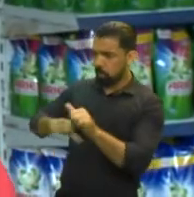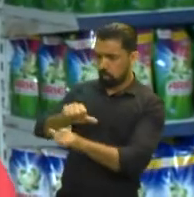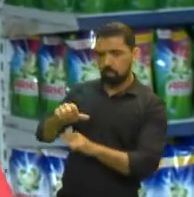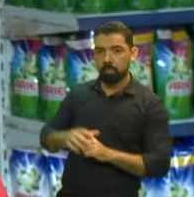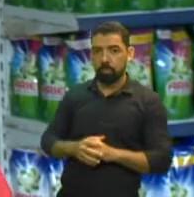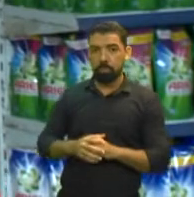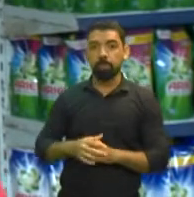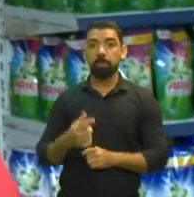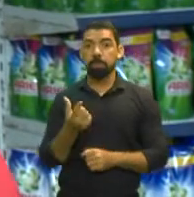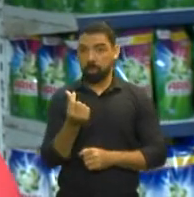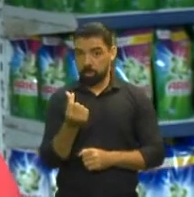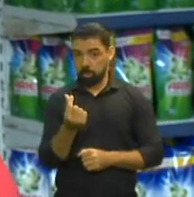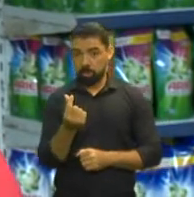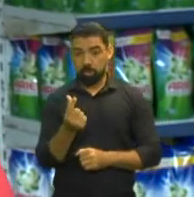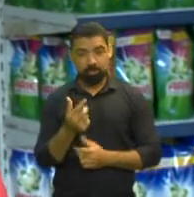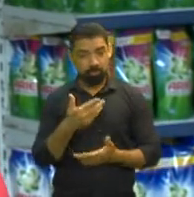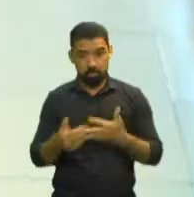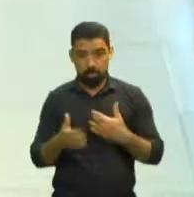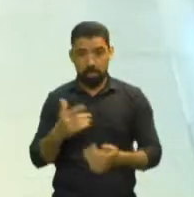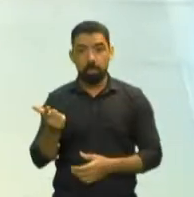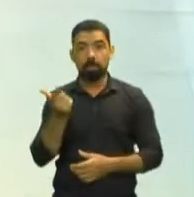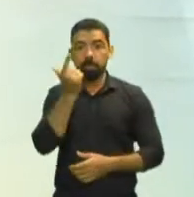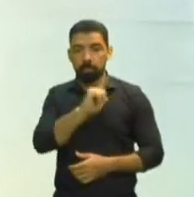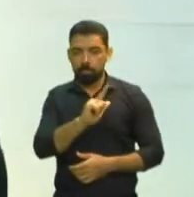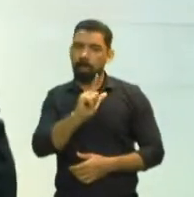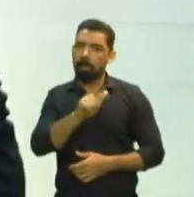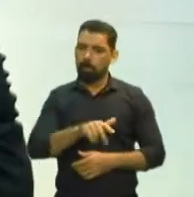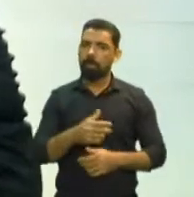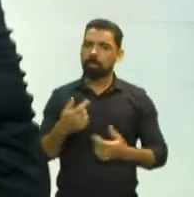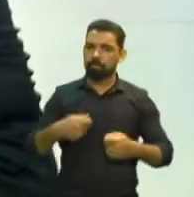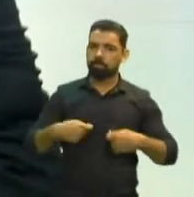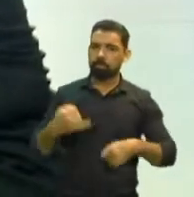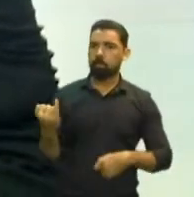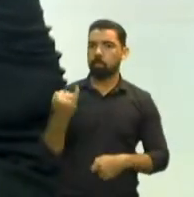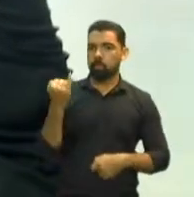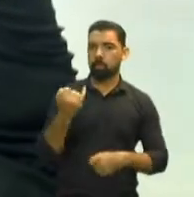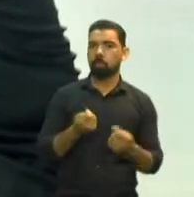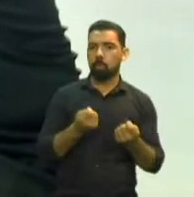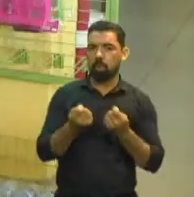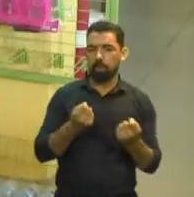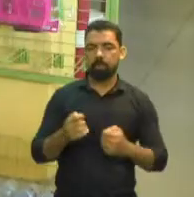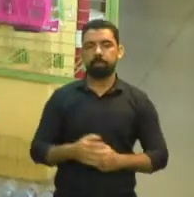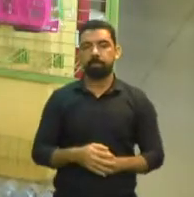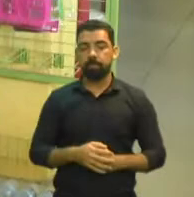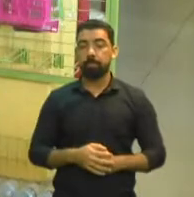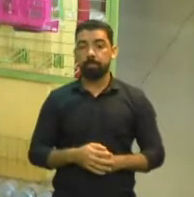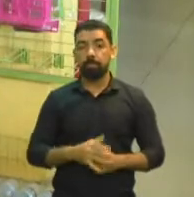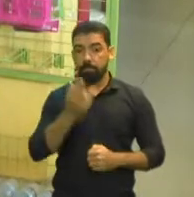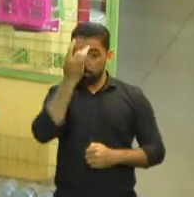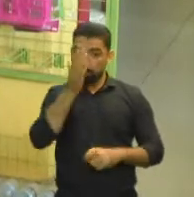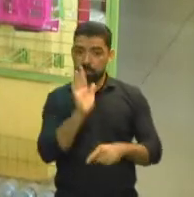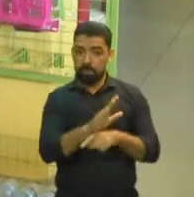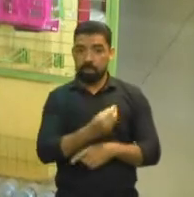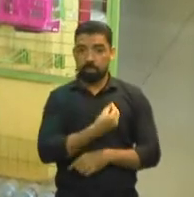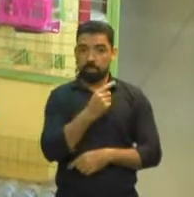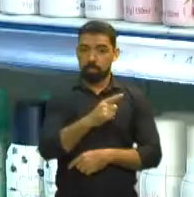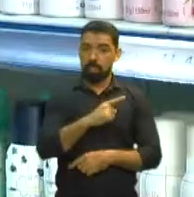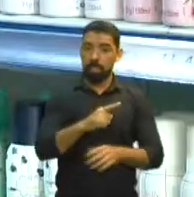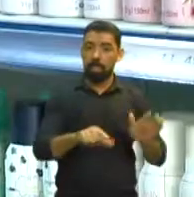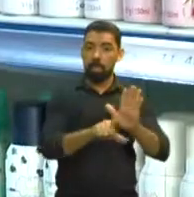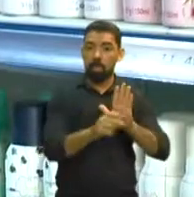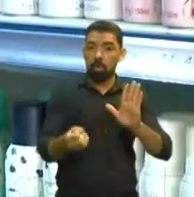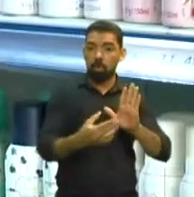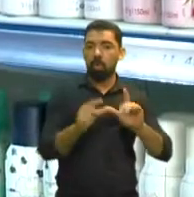que a gente ganha, né, já faz a diferença, não é isso? E para facilitar a vida da LN, uma nova lei determina que supermercados no